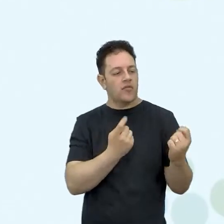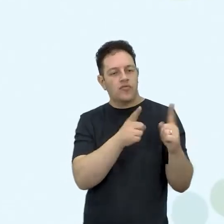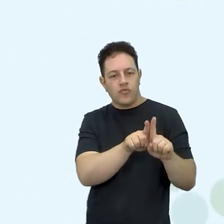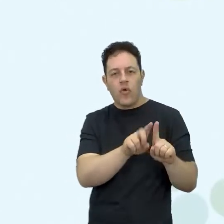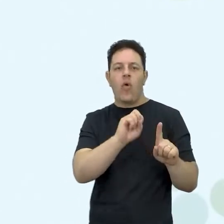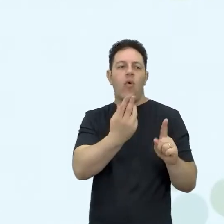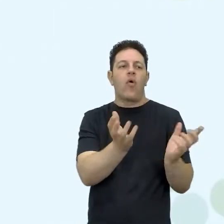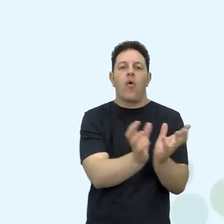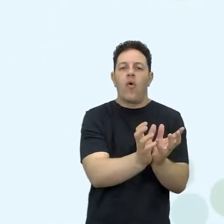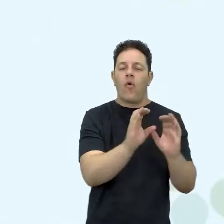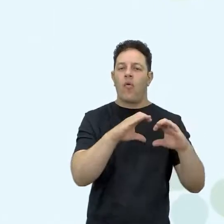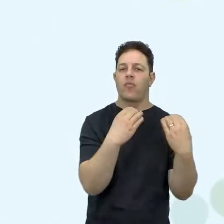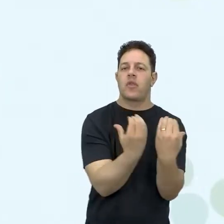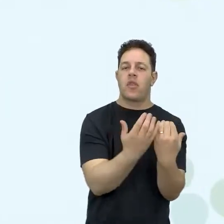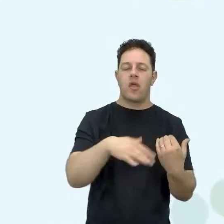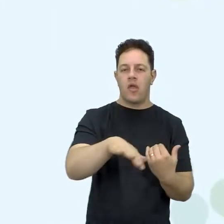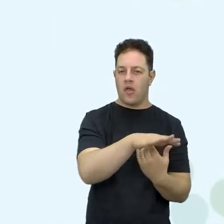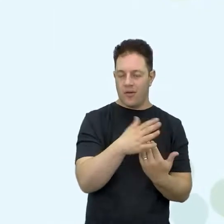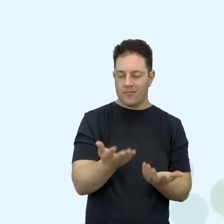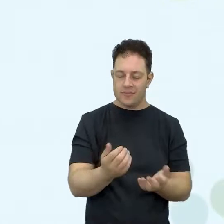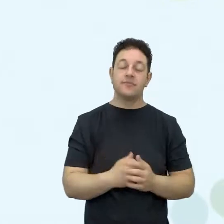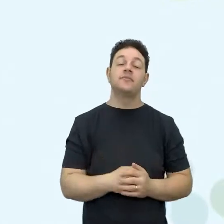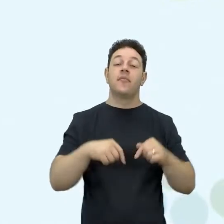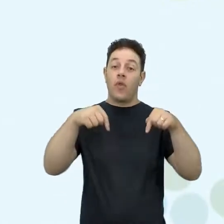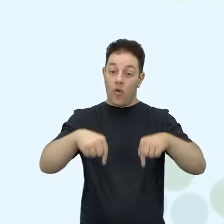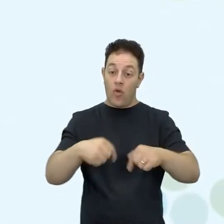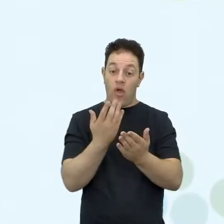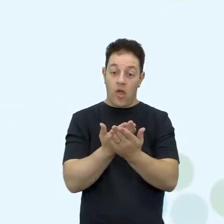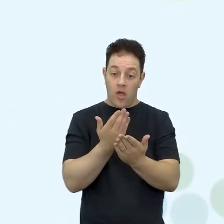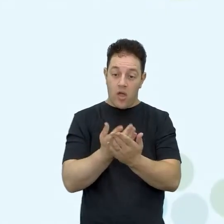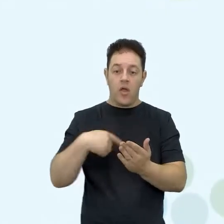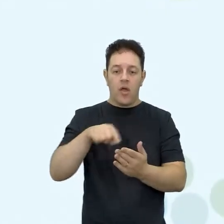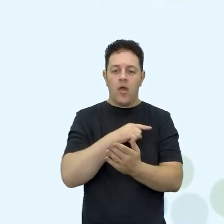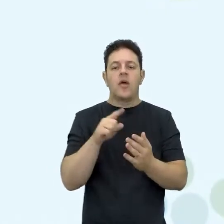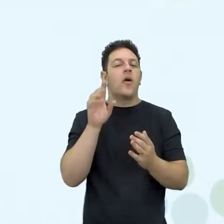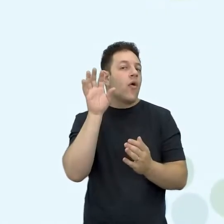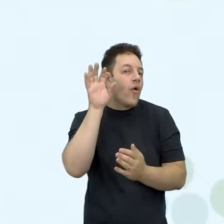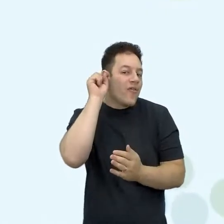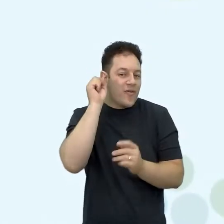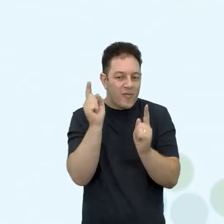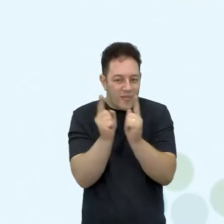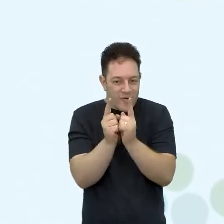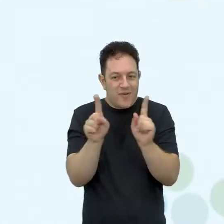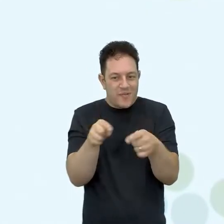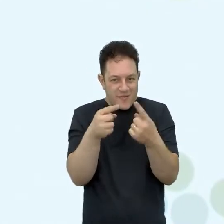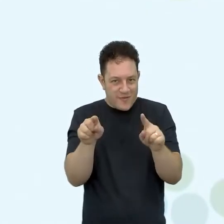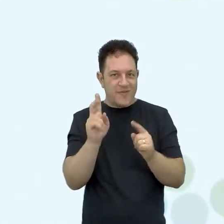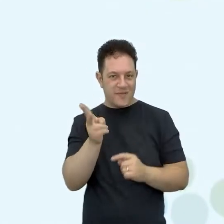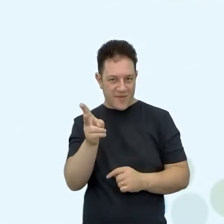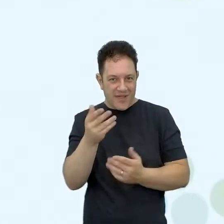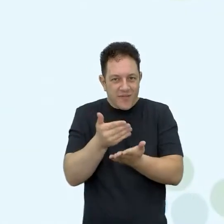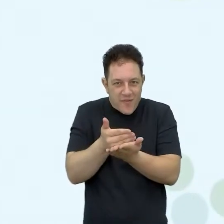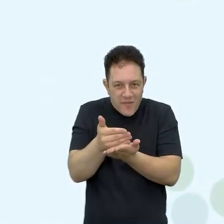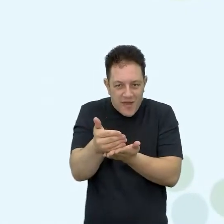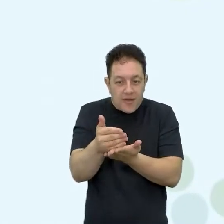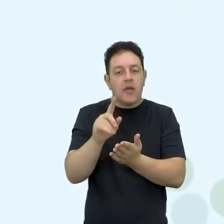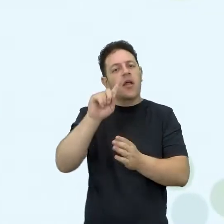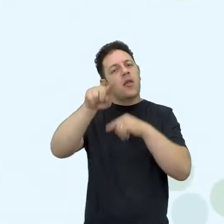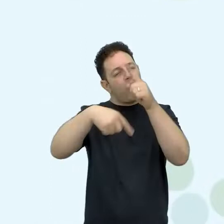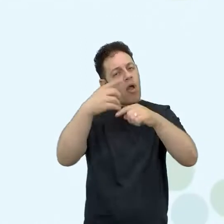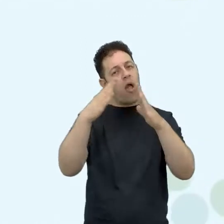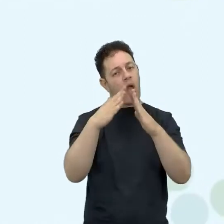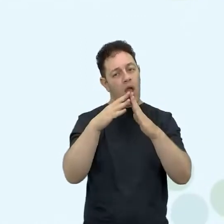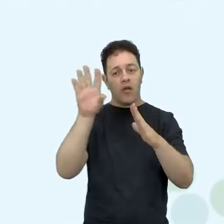outro componente, tá? Na aula de hoje, a gente viu só um trechinho, ouvimos só um trechinho da música. Depois, em casa, vocês